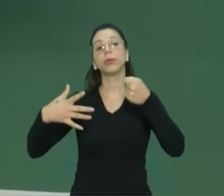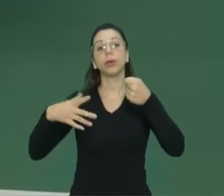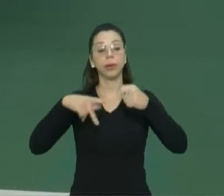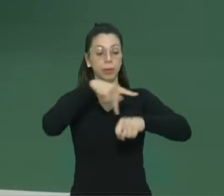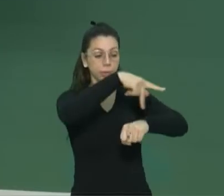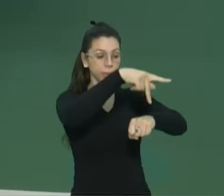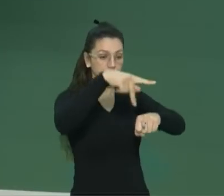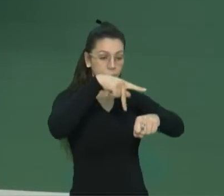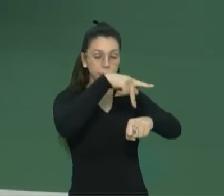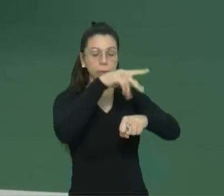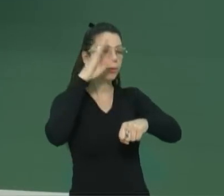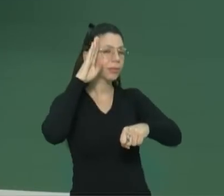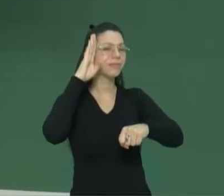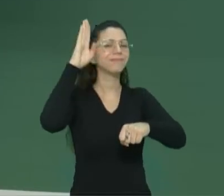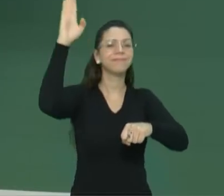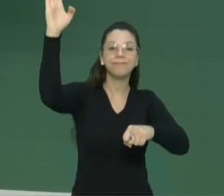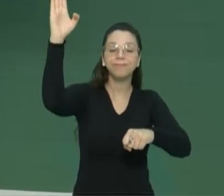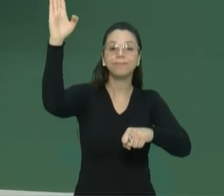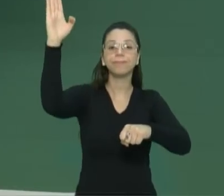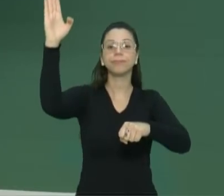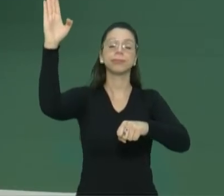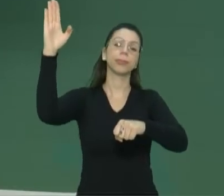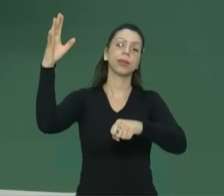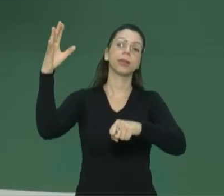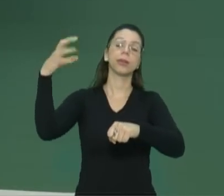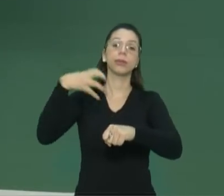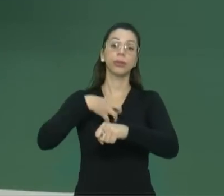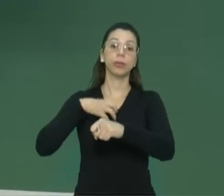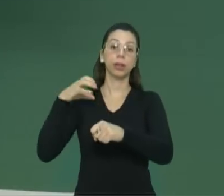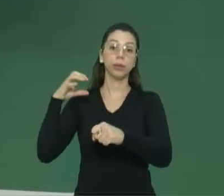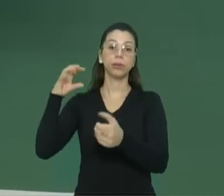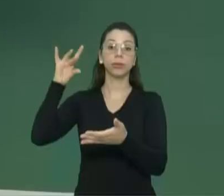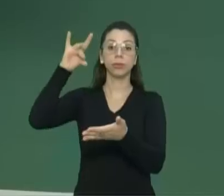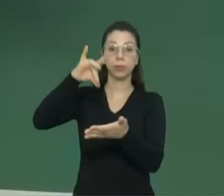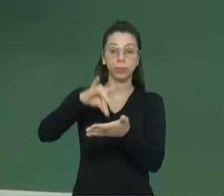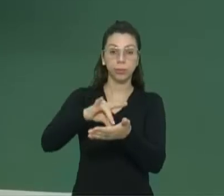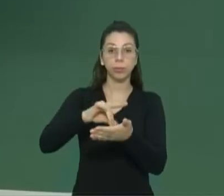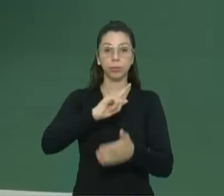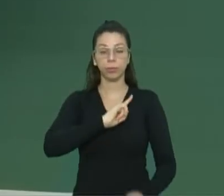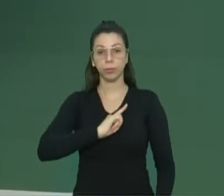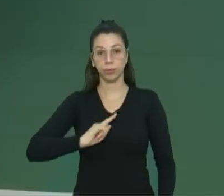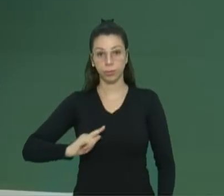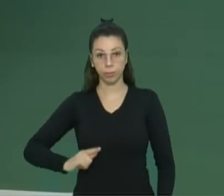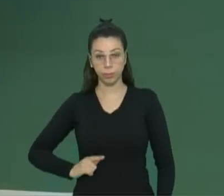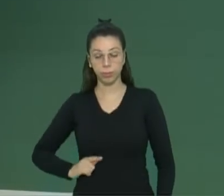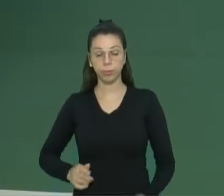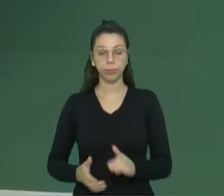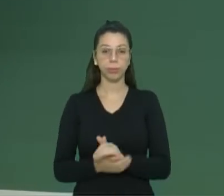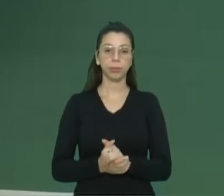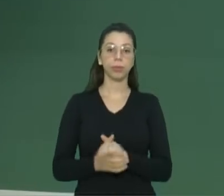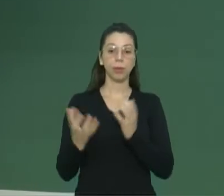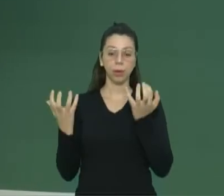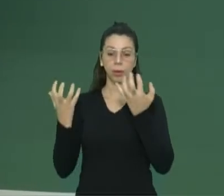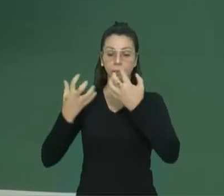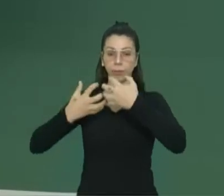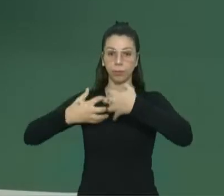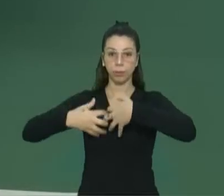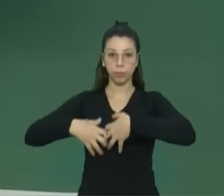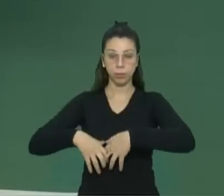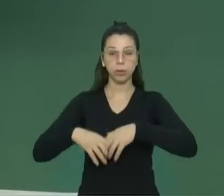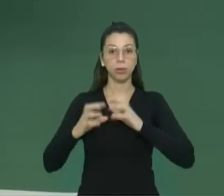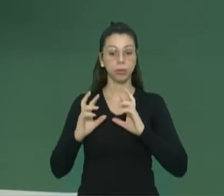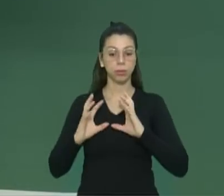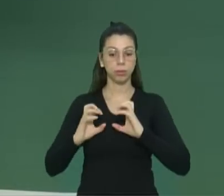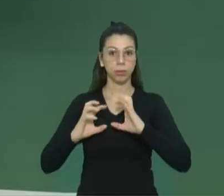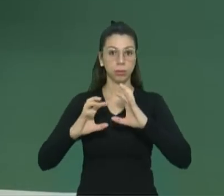é a principal forma de legitimar os governos atualmente. Ela funciona por conflito e, vejam, não